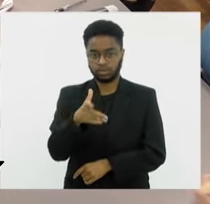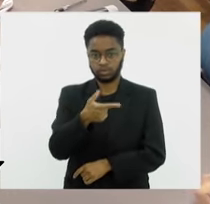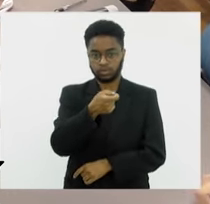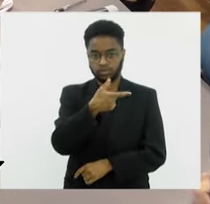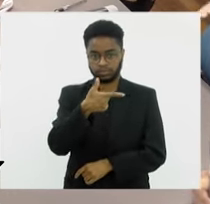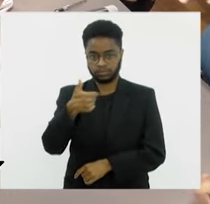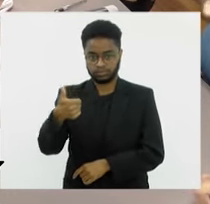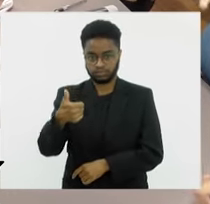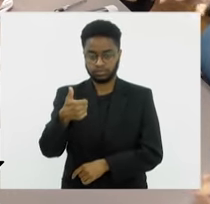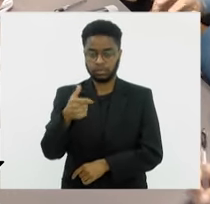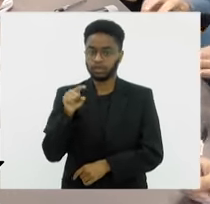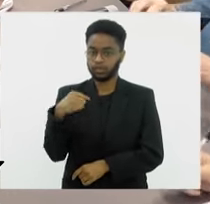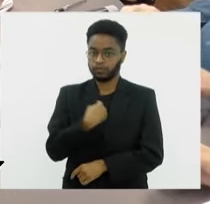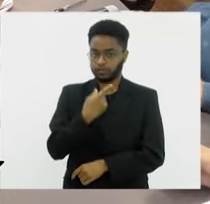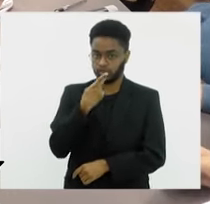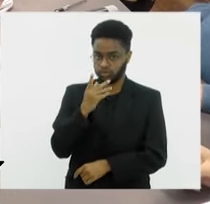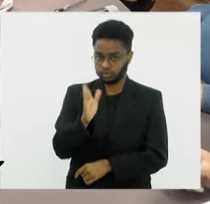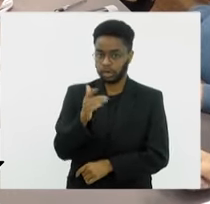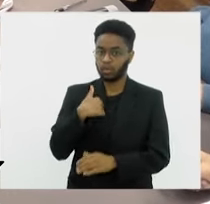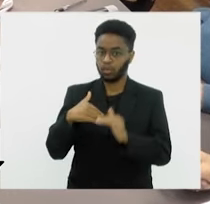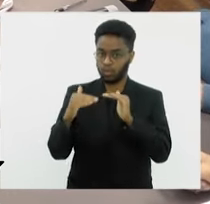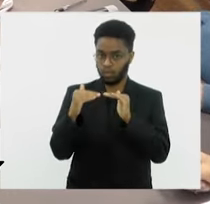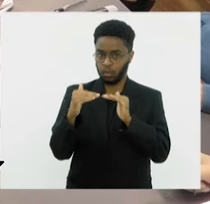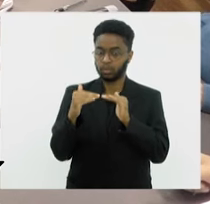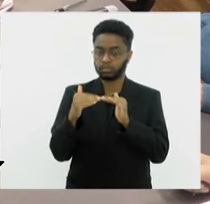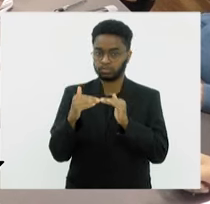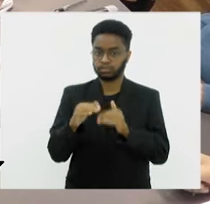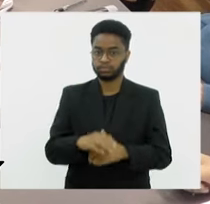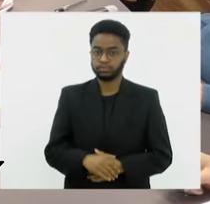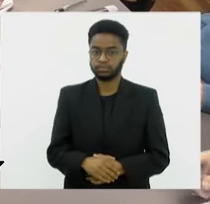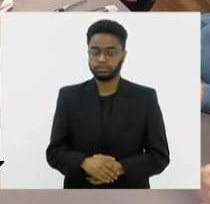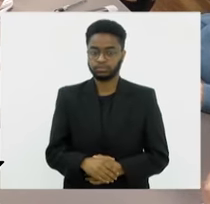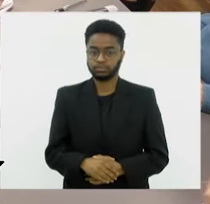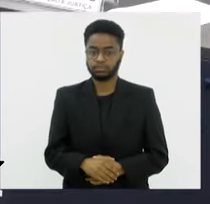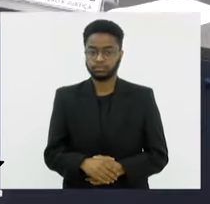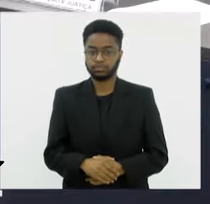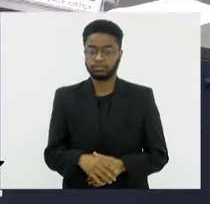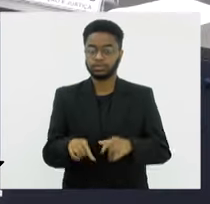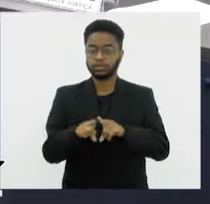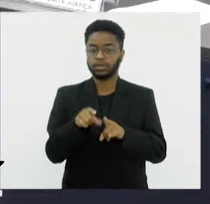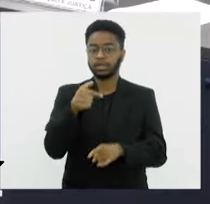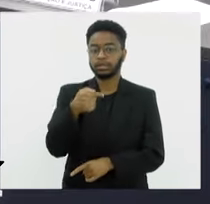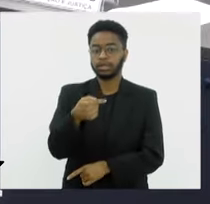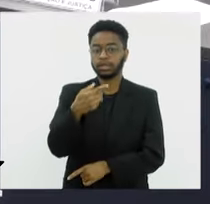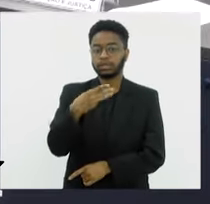9.173/21, que é essa que a gente já falou, que eu concordo, é só um selo. E a